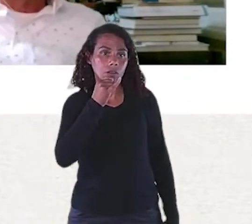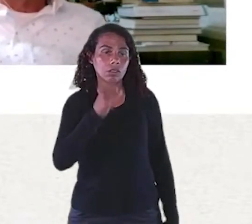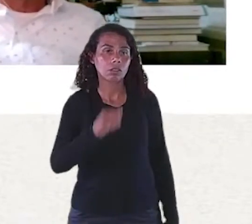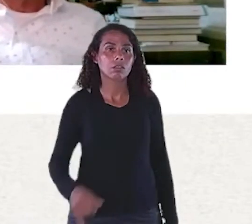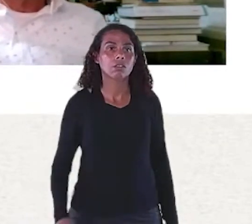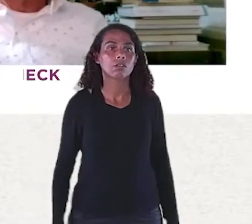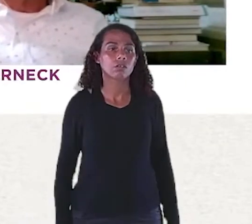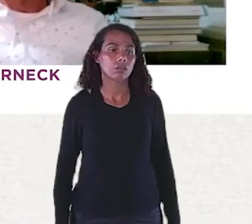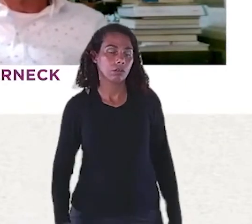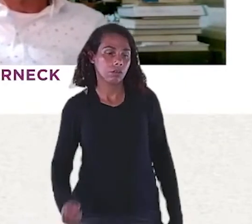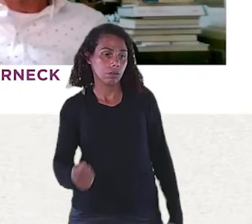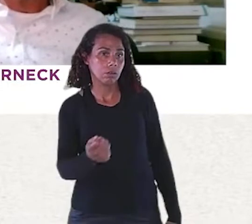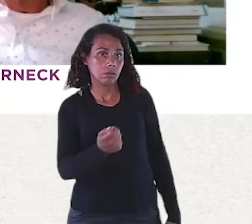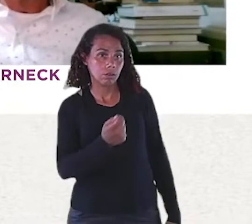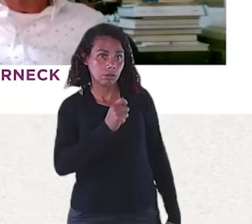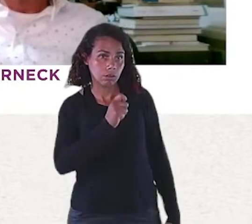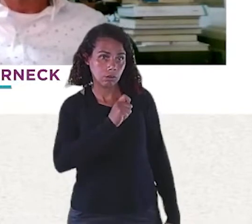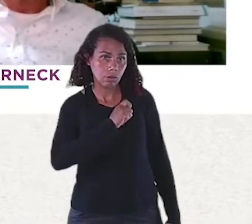nisso,